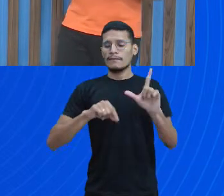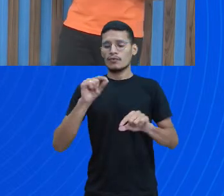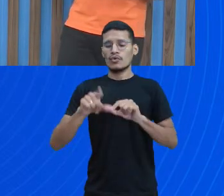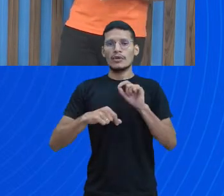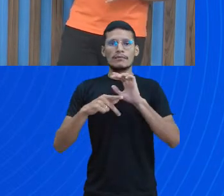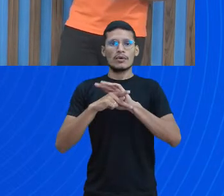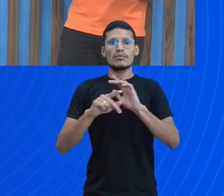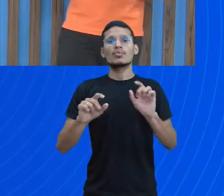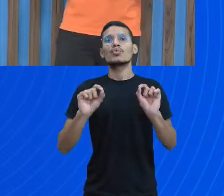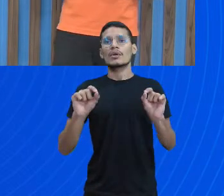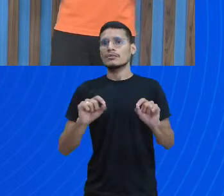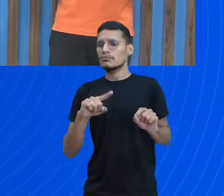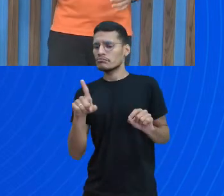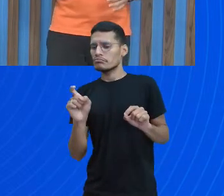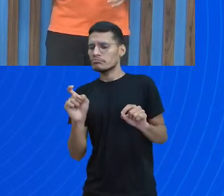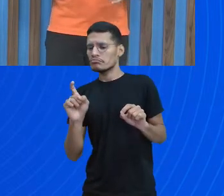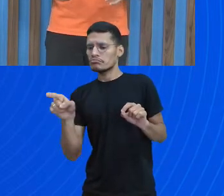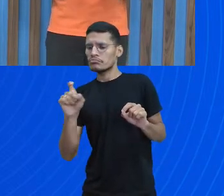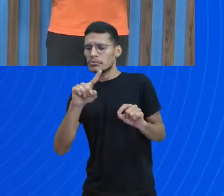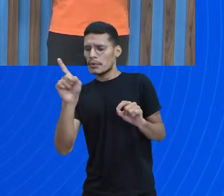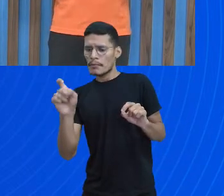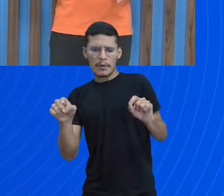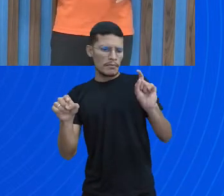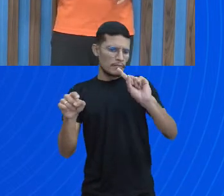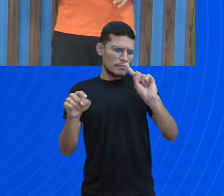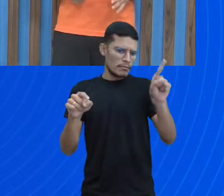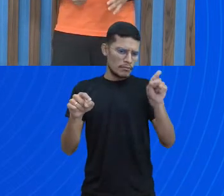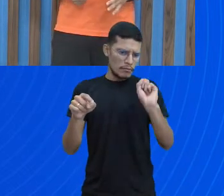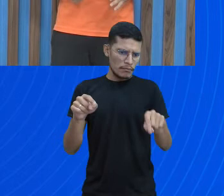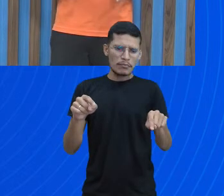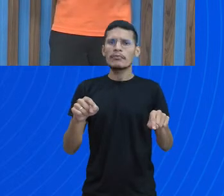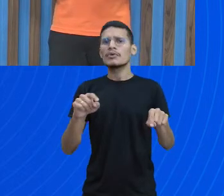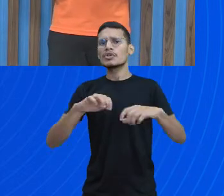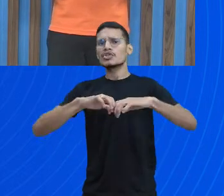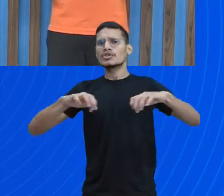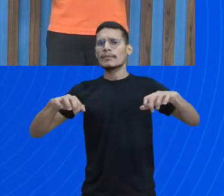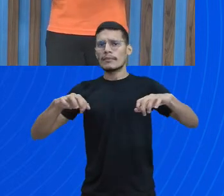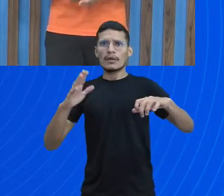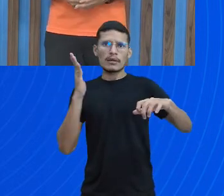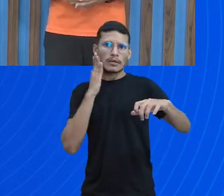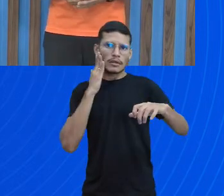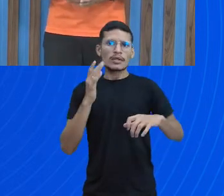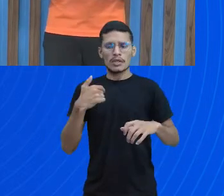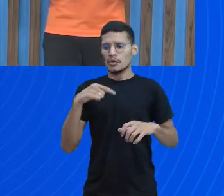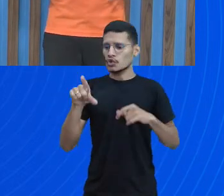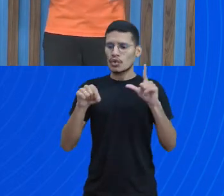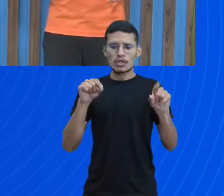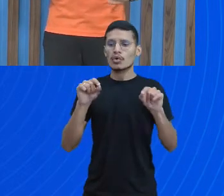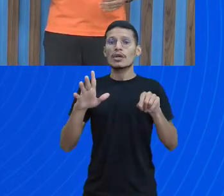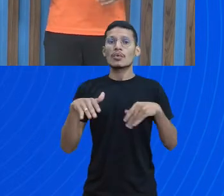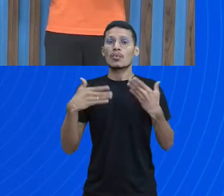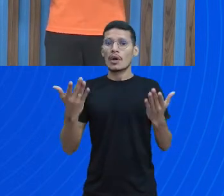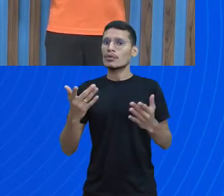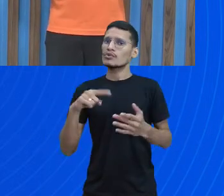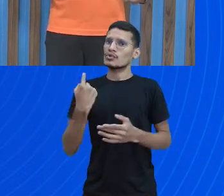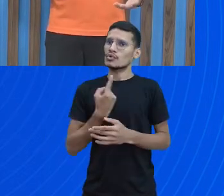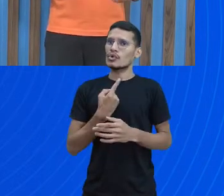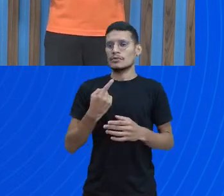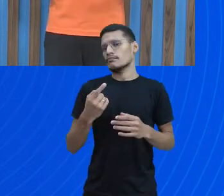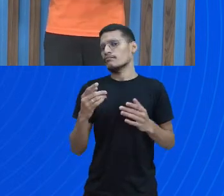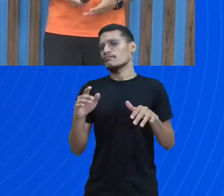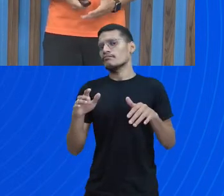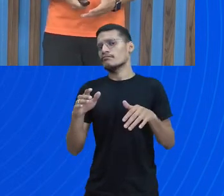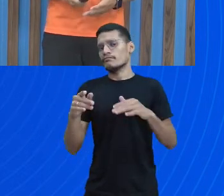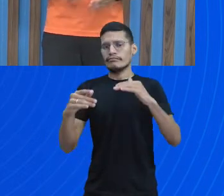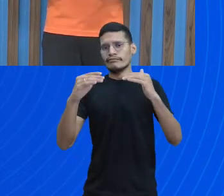uma das incógnitas e isolar, certo? Uma delas. Então, a gente vai escolher uma dessas duas equações aí, ou a de cima